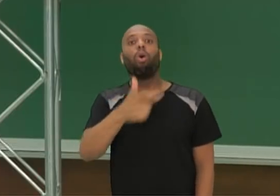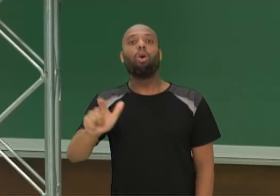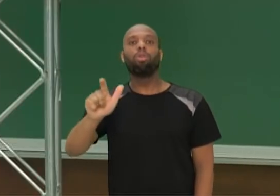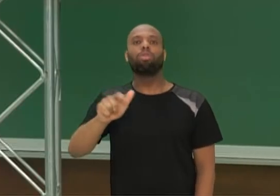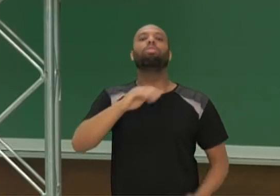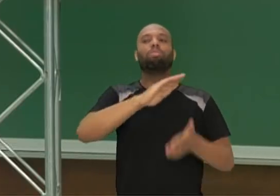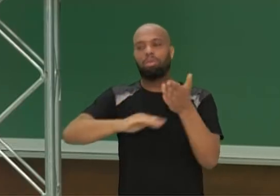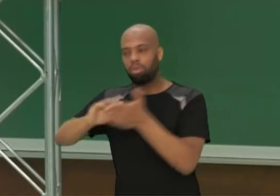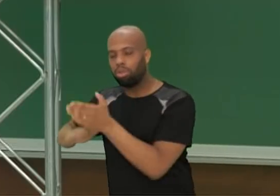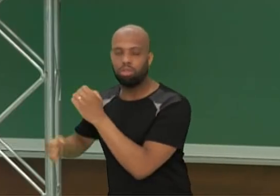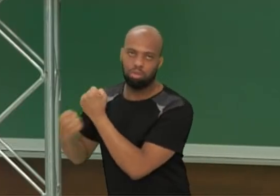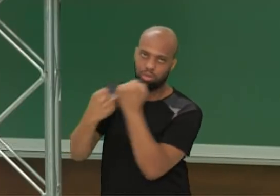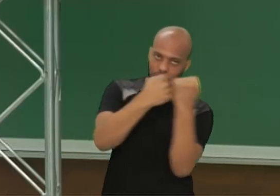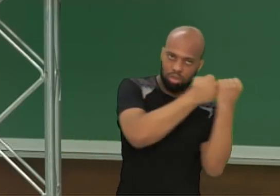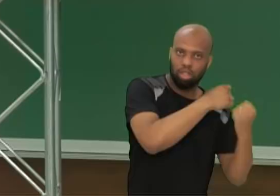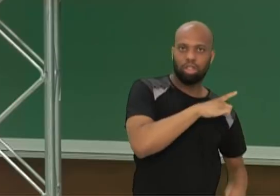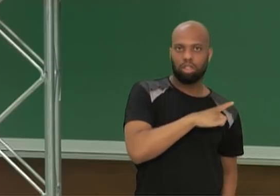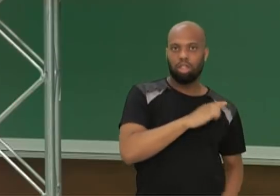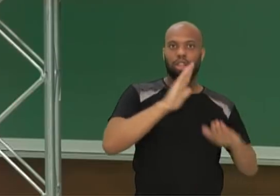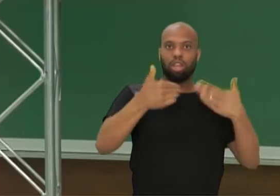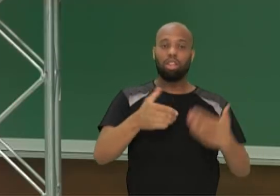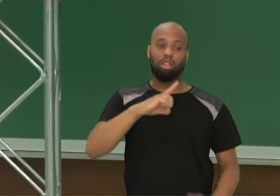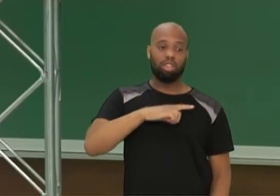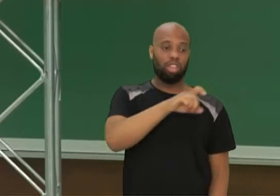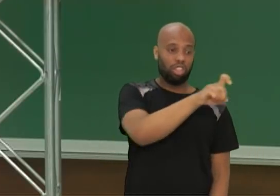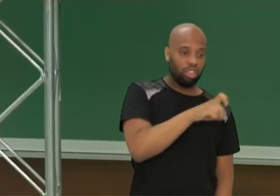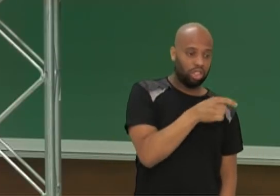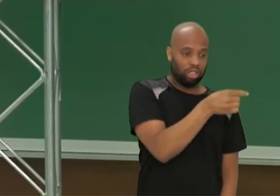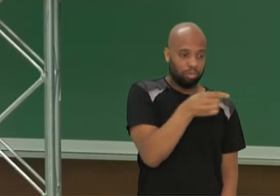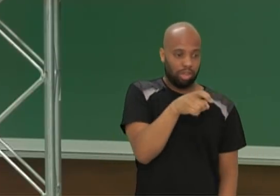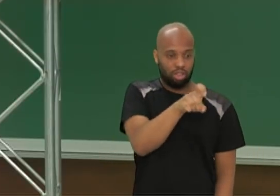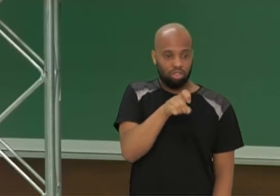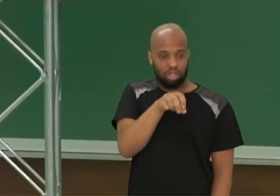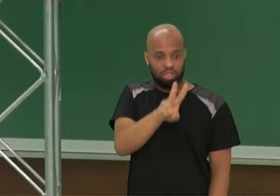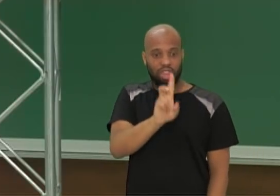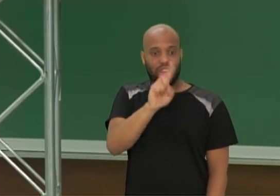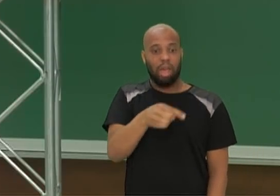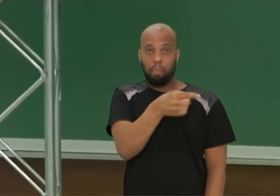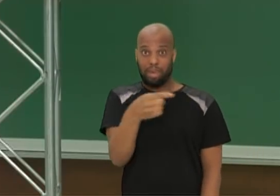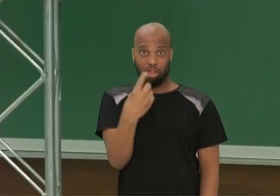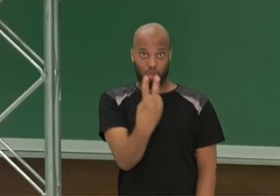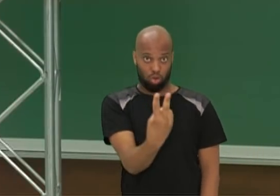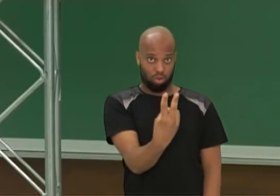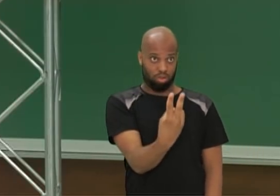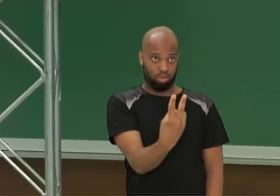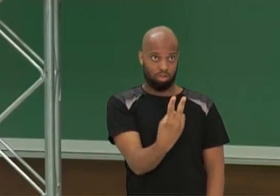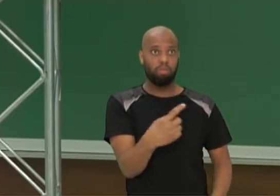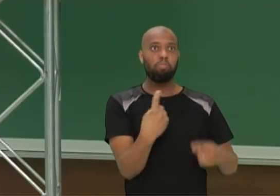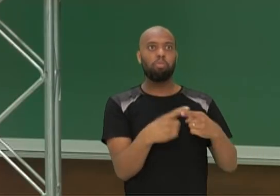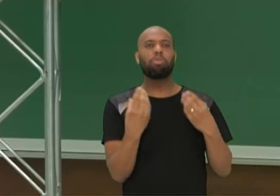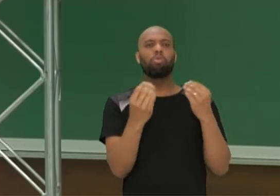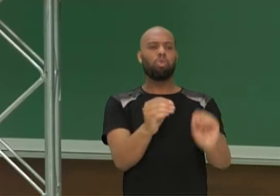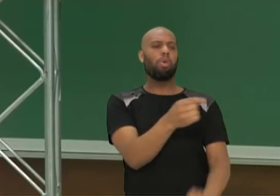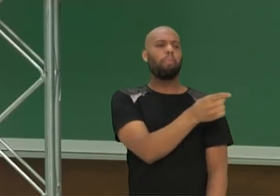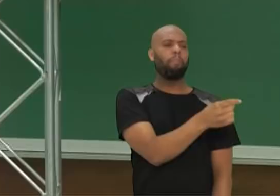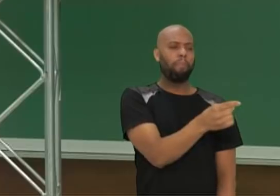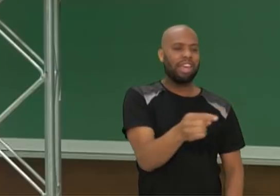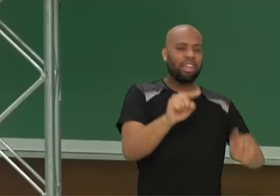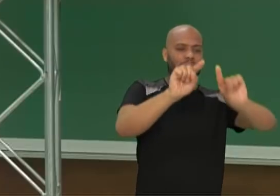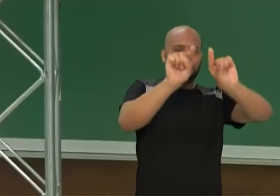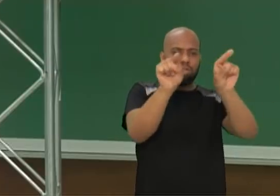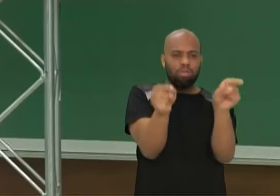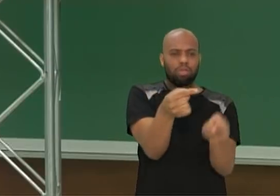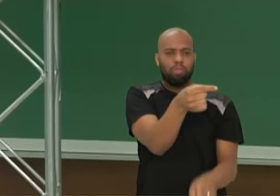serão substituídos. Então, x menos x do vértice, que é menos 2, está aqui. Por que eu coloquei x menos